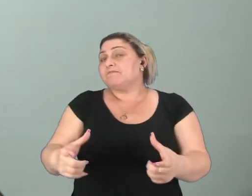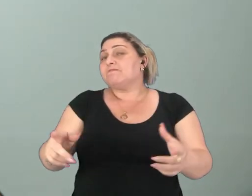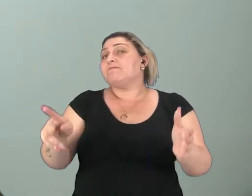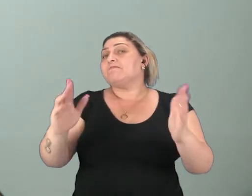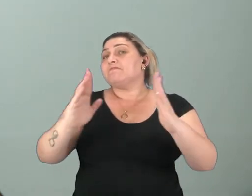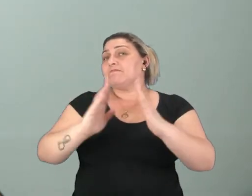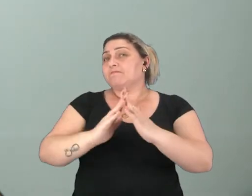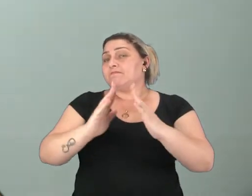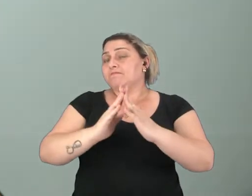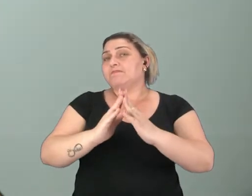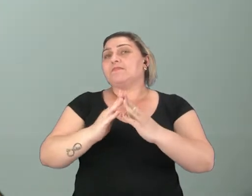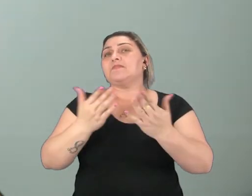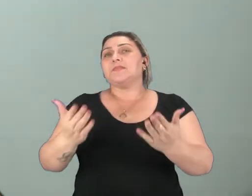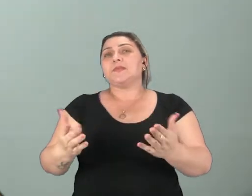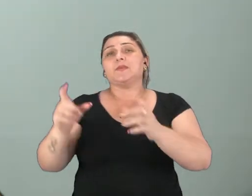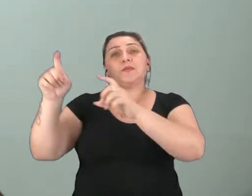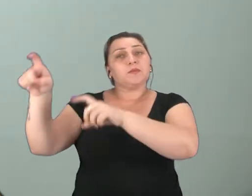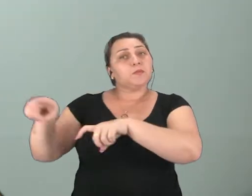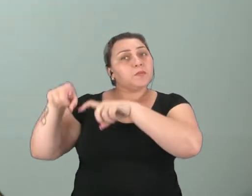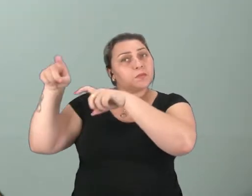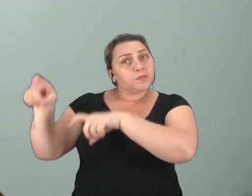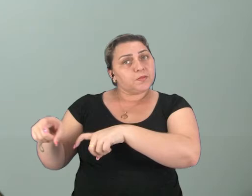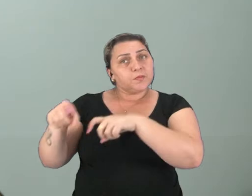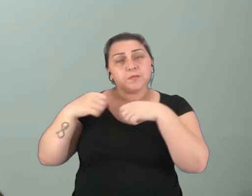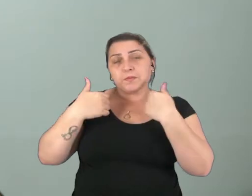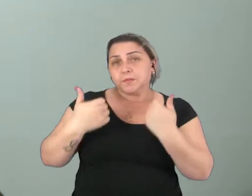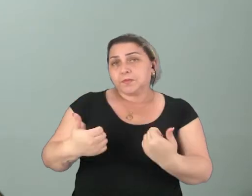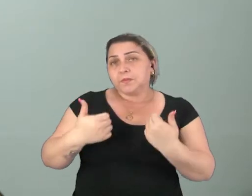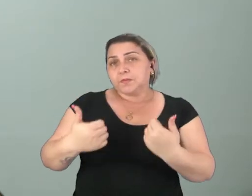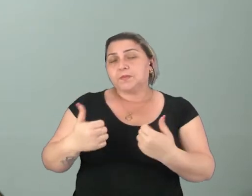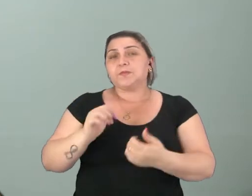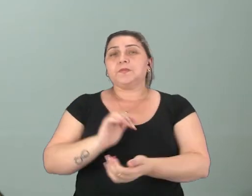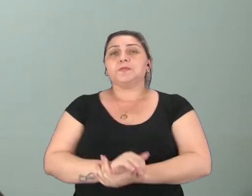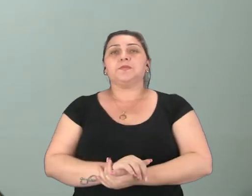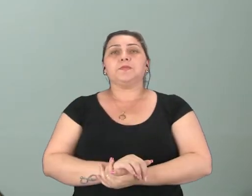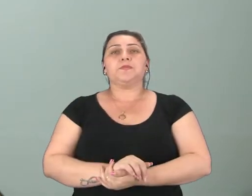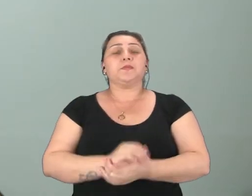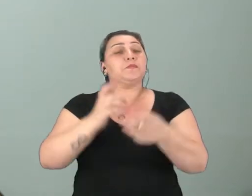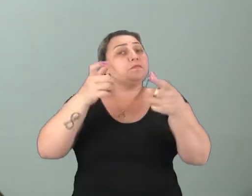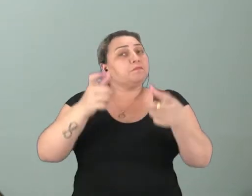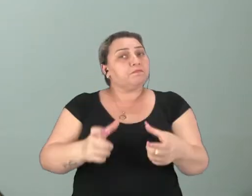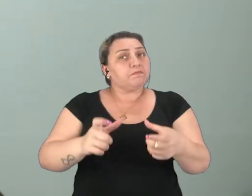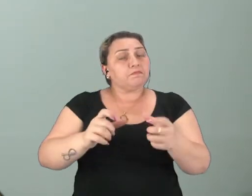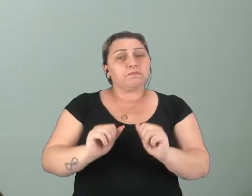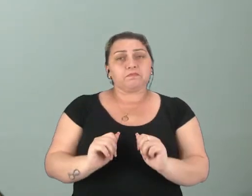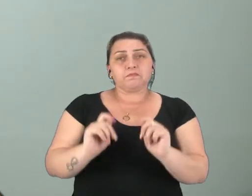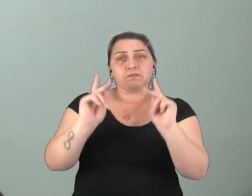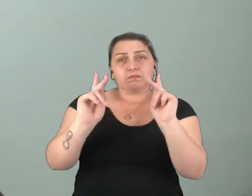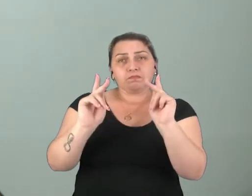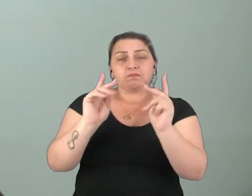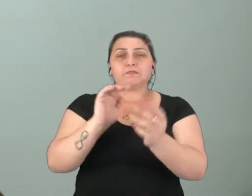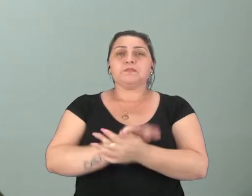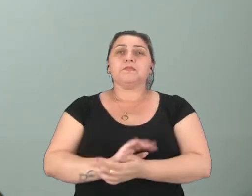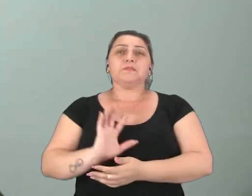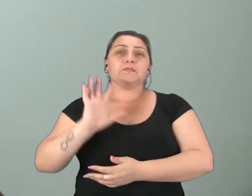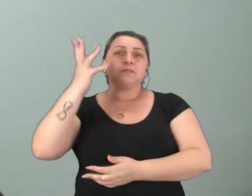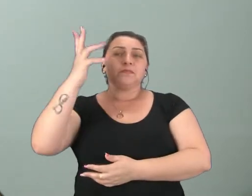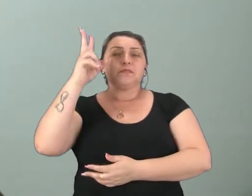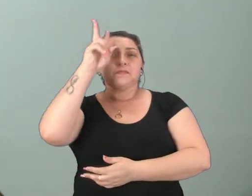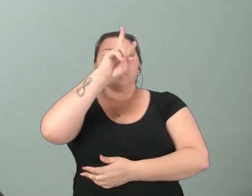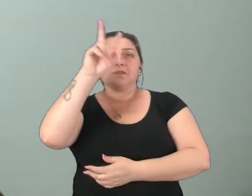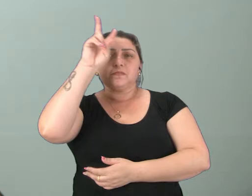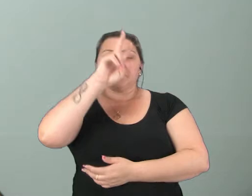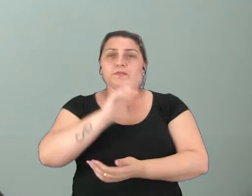casa, poderia se passar numa chácara, não é mesmo? Então, isso seria o ambiente, ok? Onde ocorre toda a